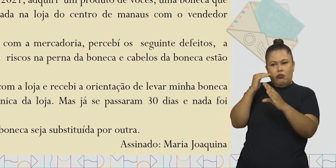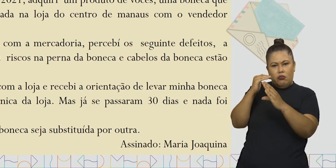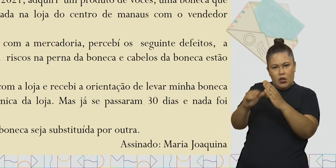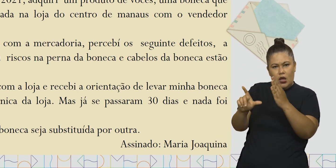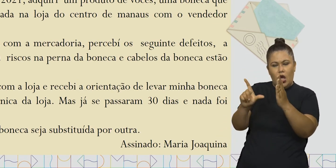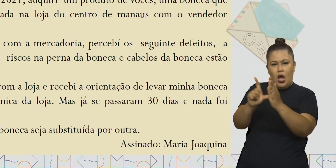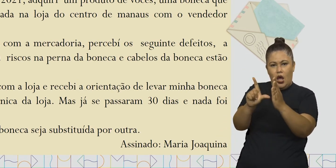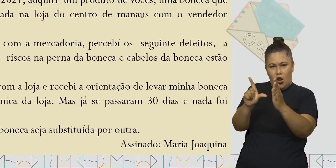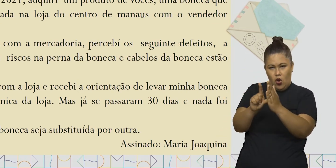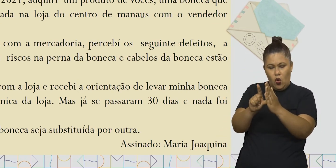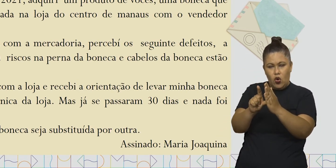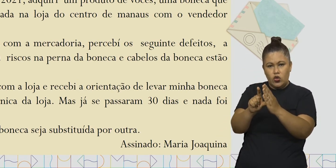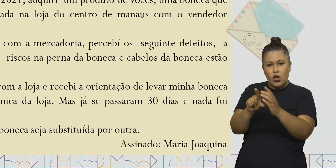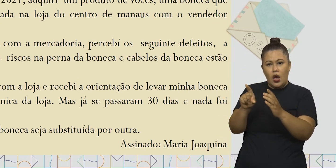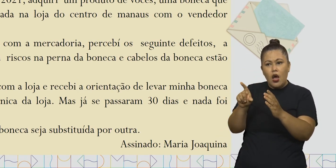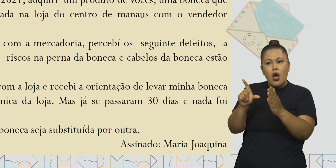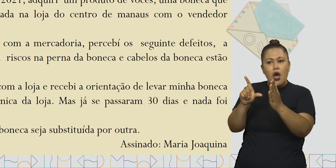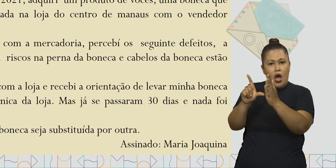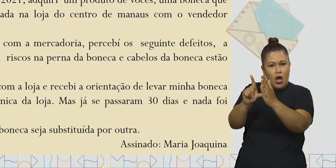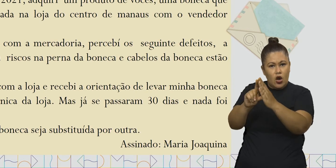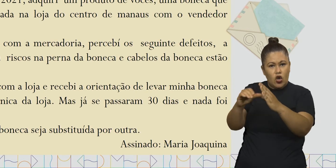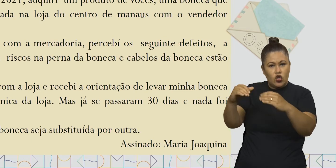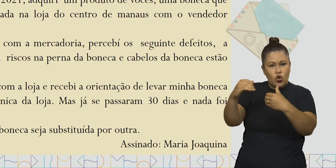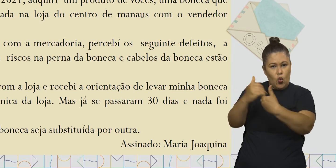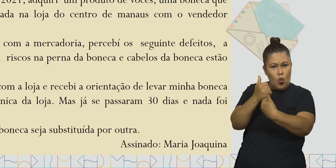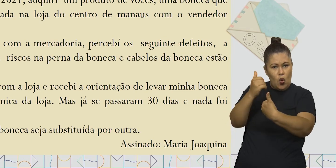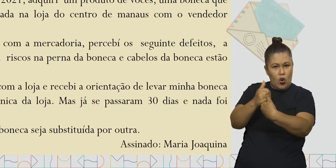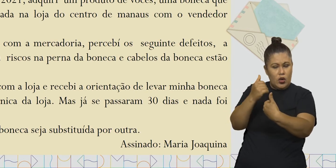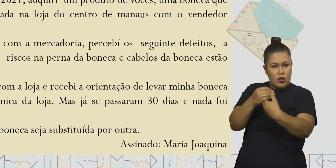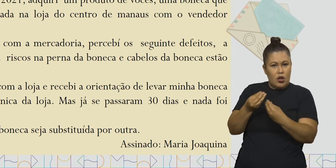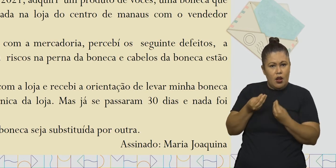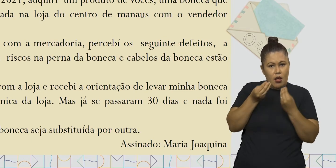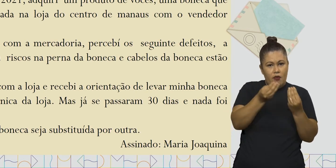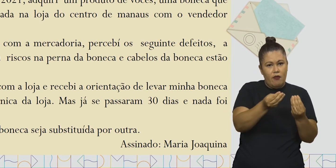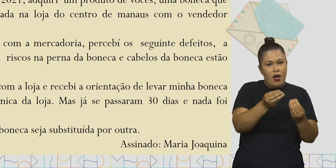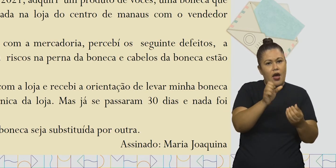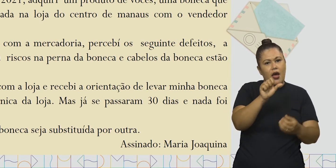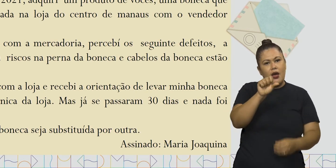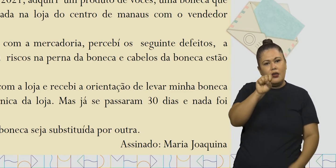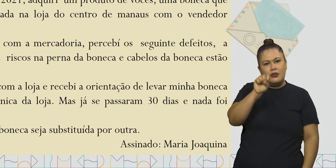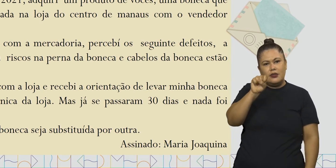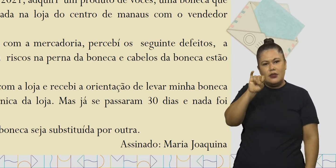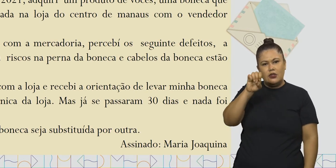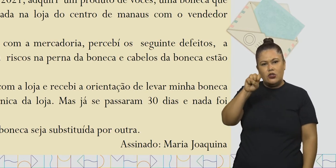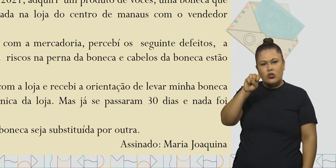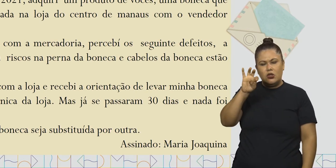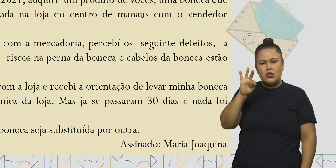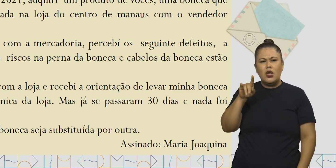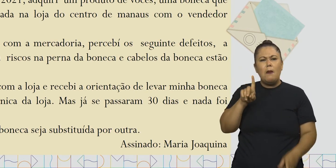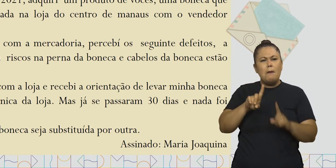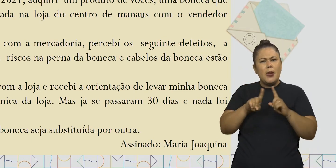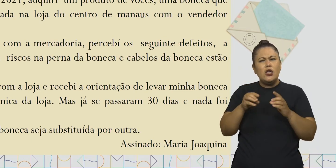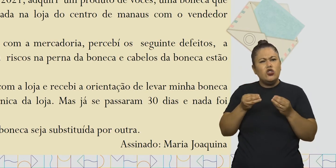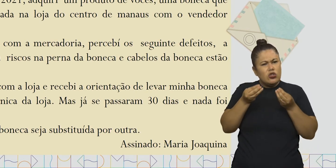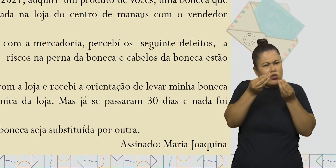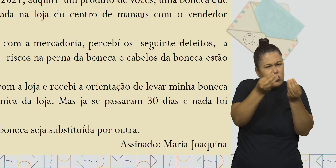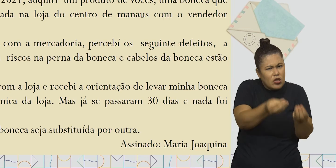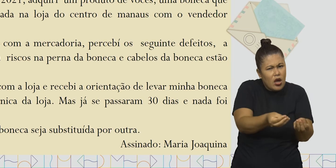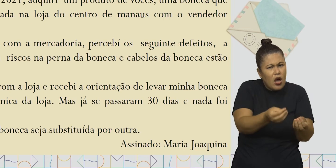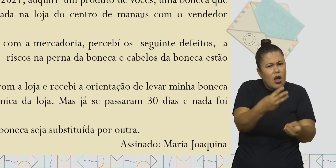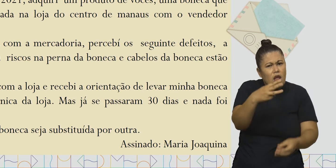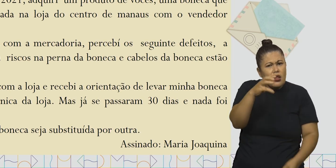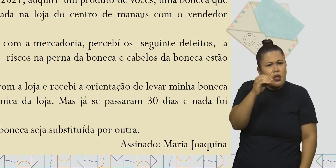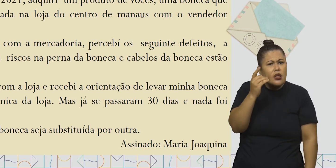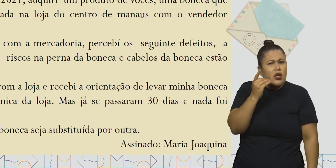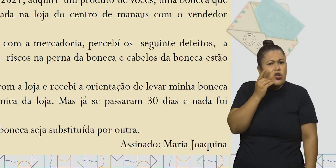loja e percebi a orientação de levar minha boneca para a assistência técnica da loja, mas se passaram 30